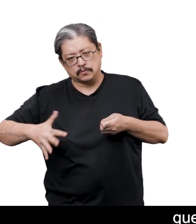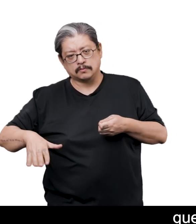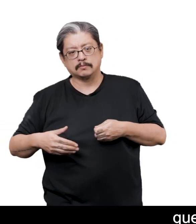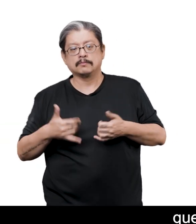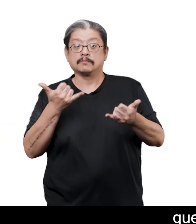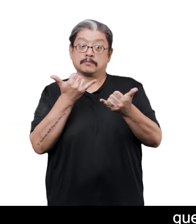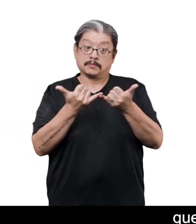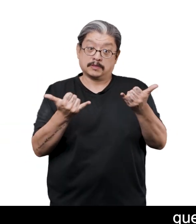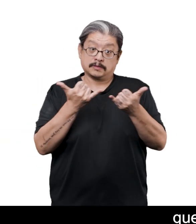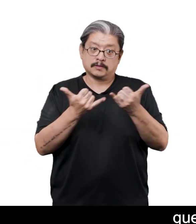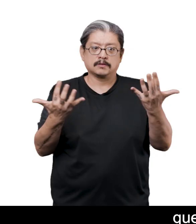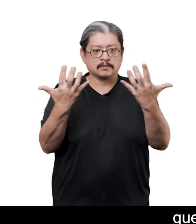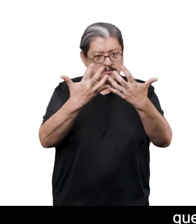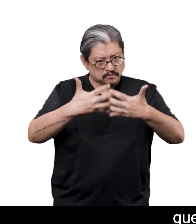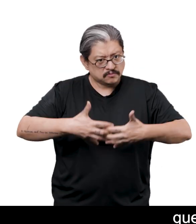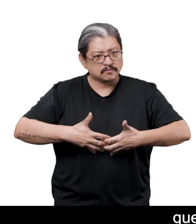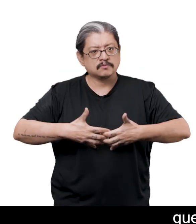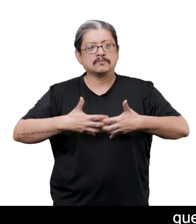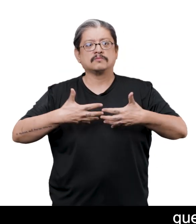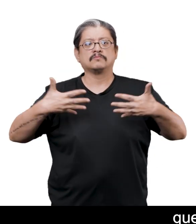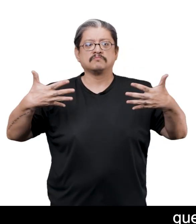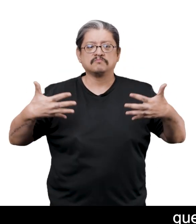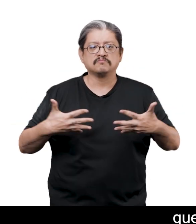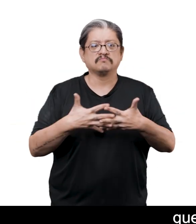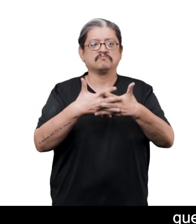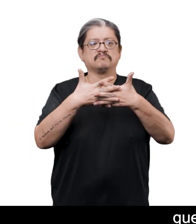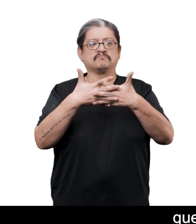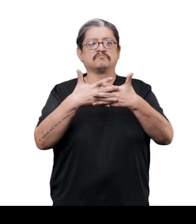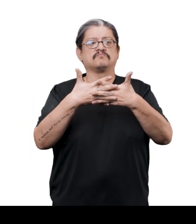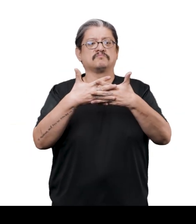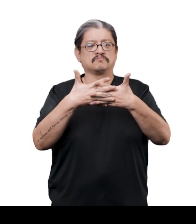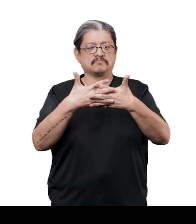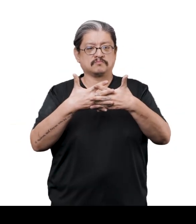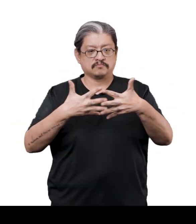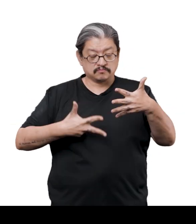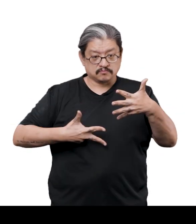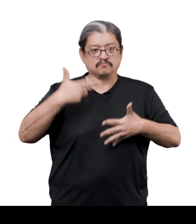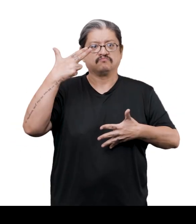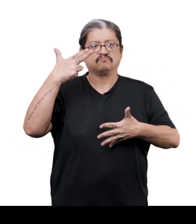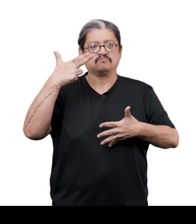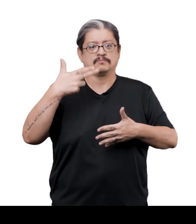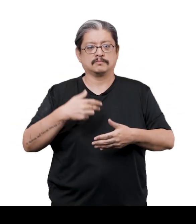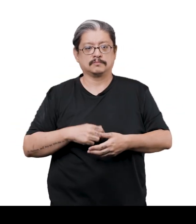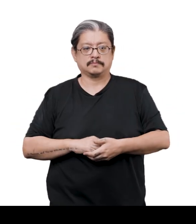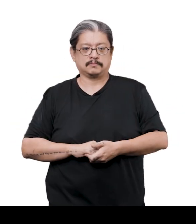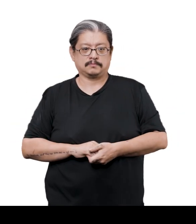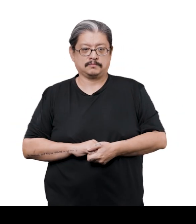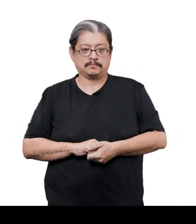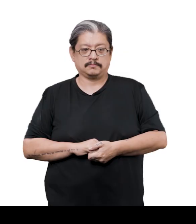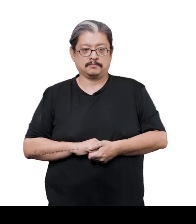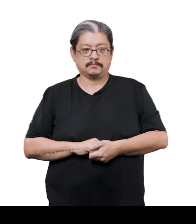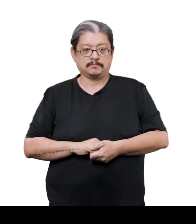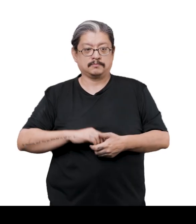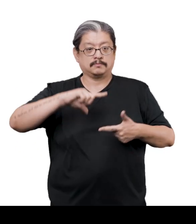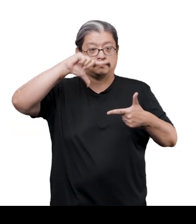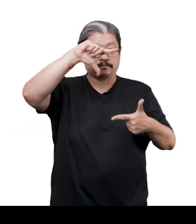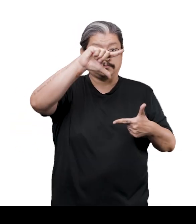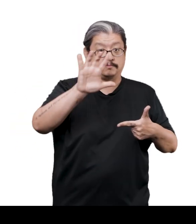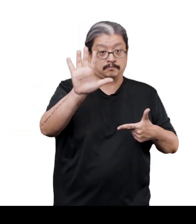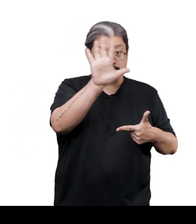relevo, que parecem costurar ou interromper o fluxo da madeira. O branco do papel ao redor permanece